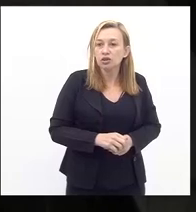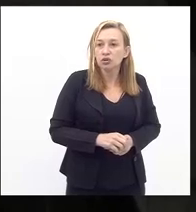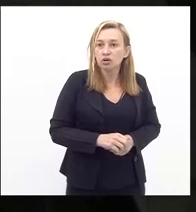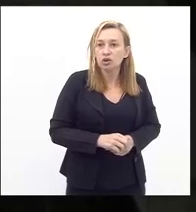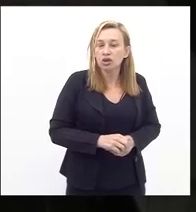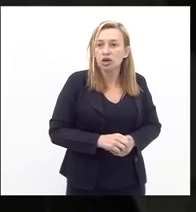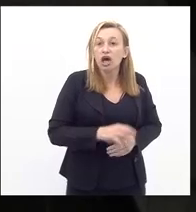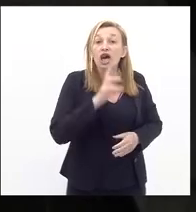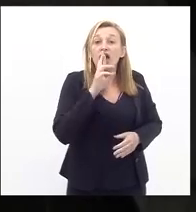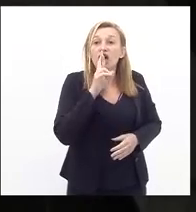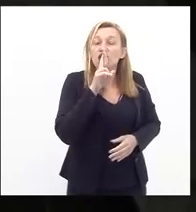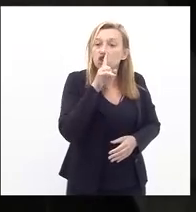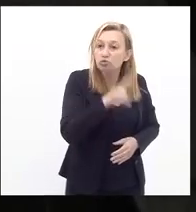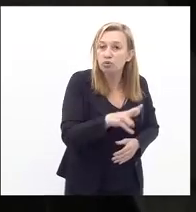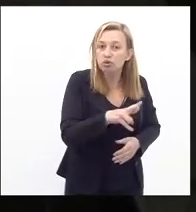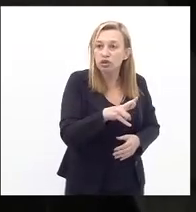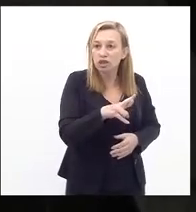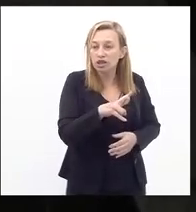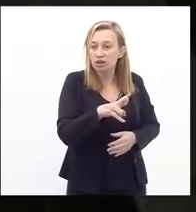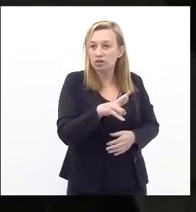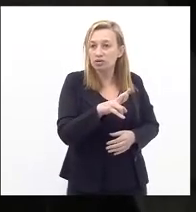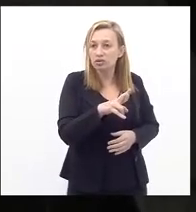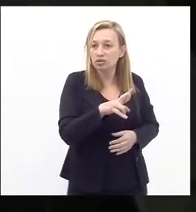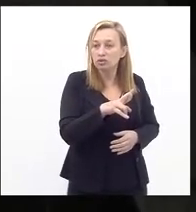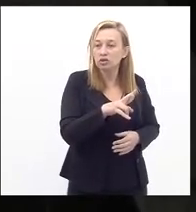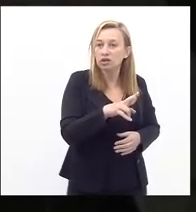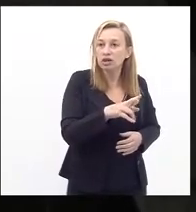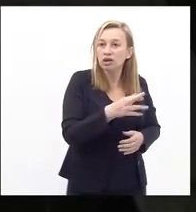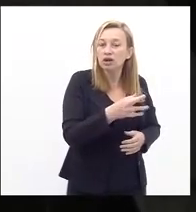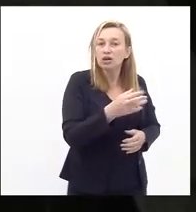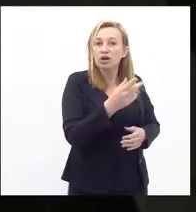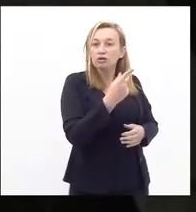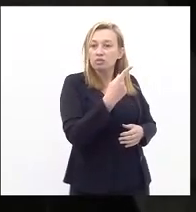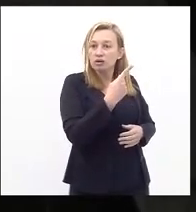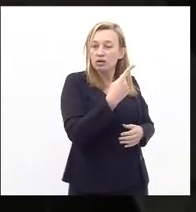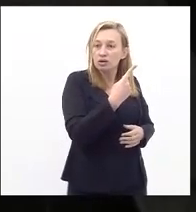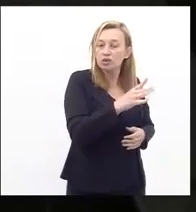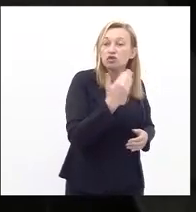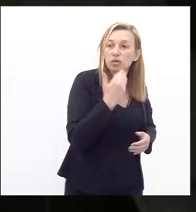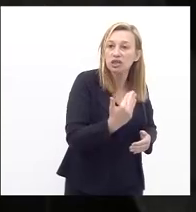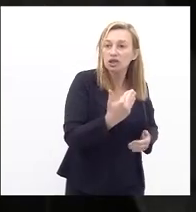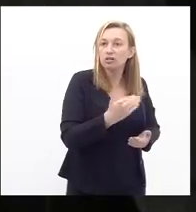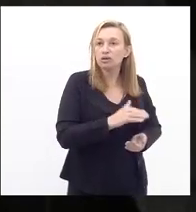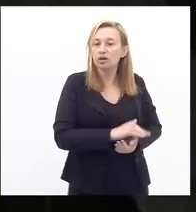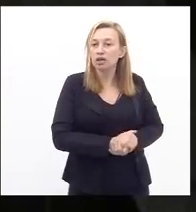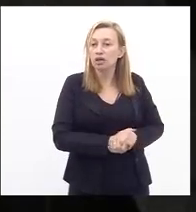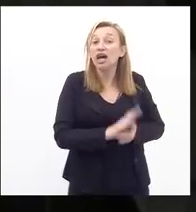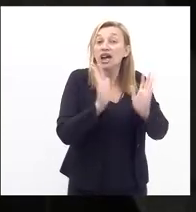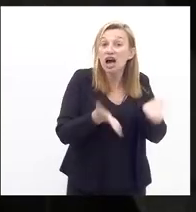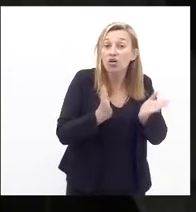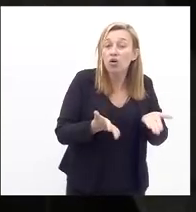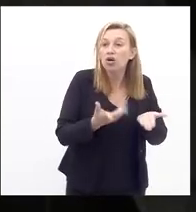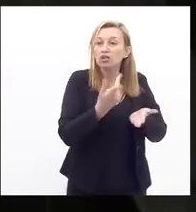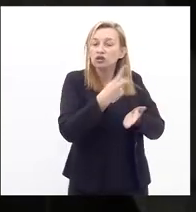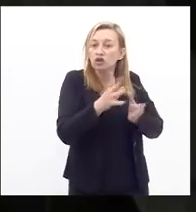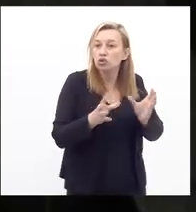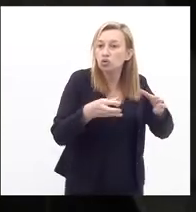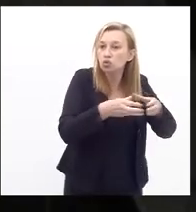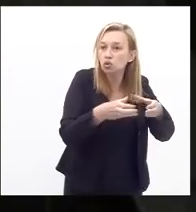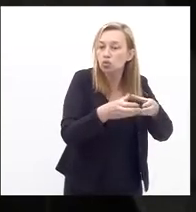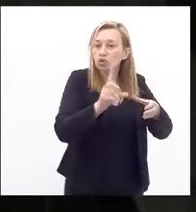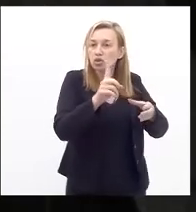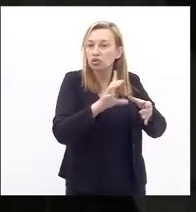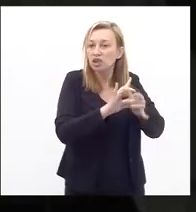corresponderam a integração de vossas senhorias e o e portanto agora não sei os grupos